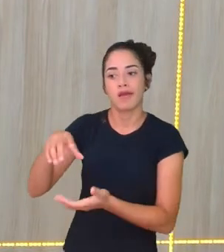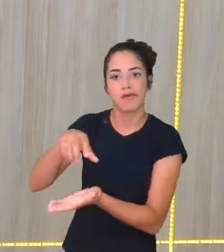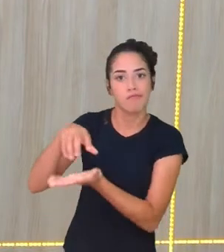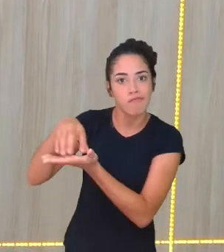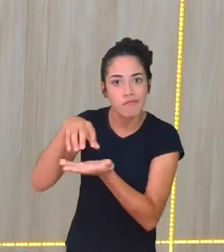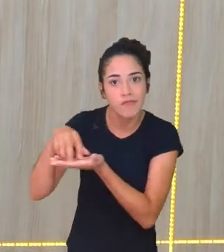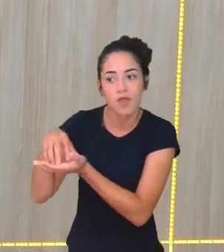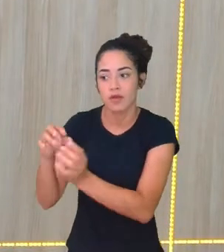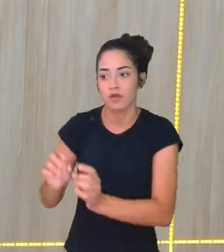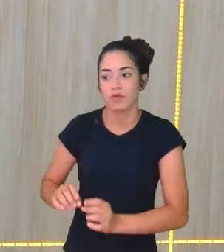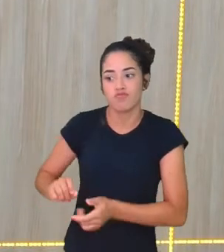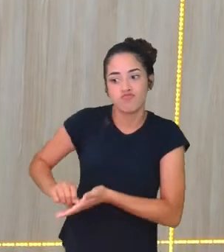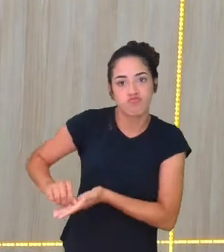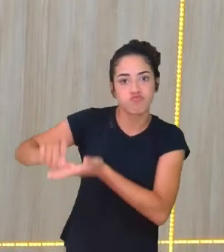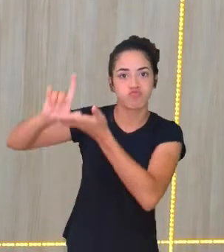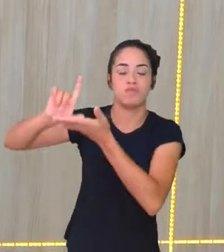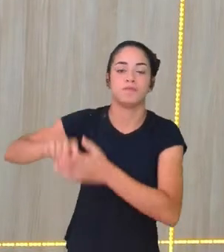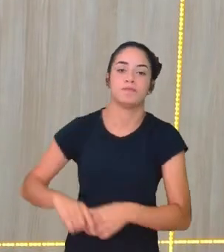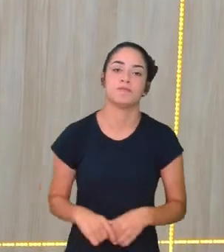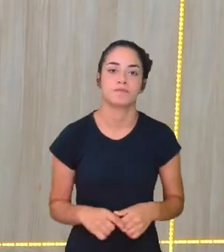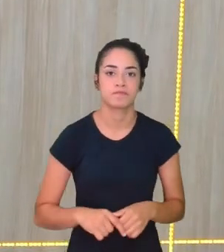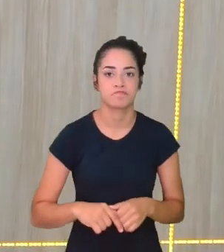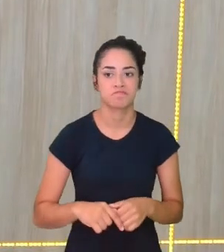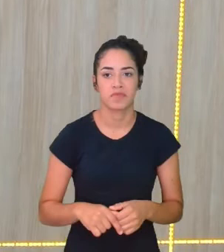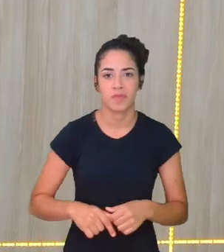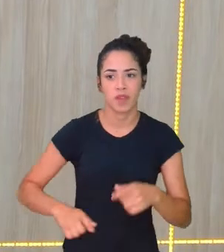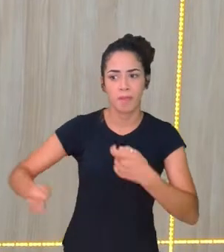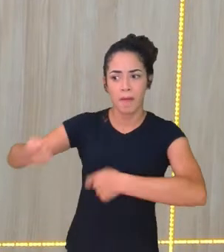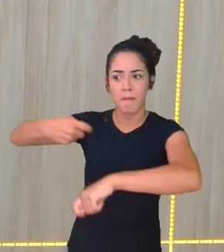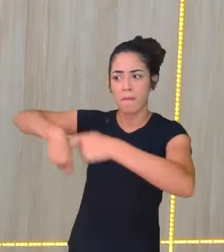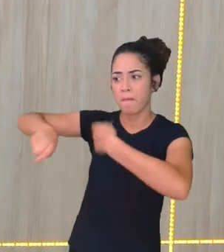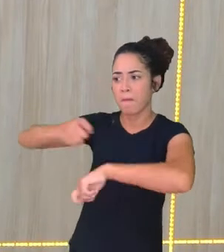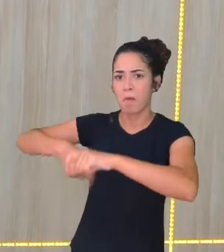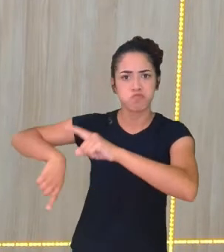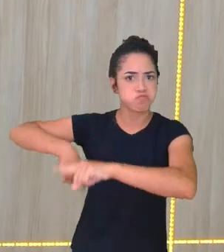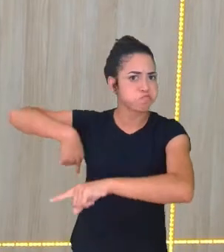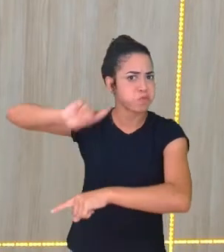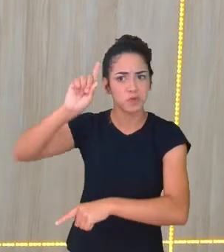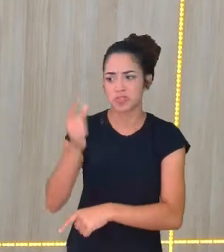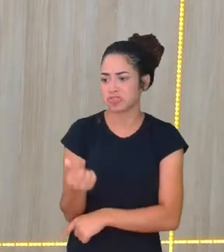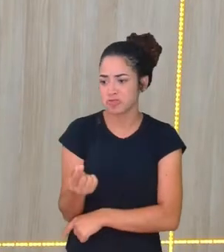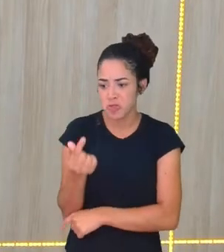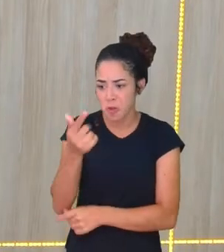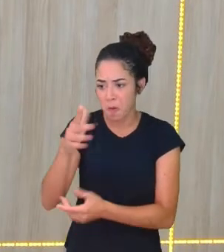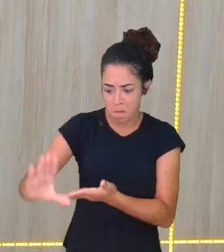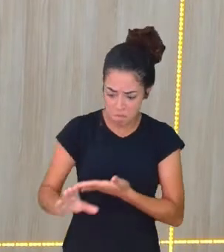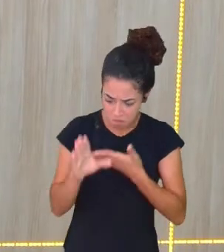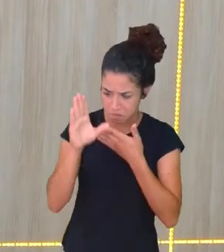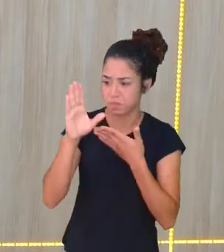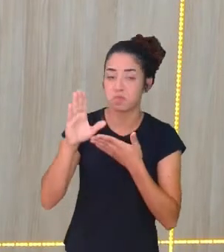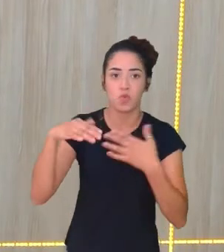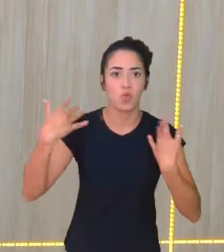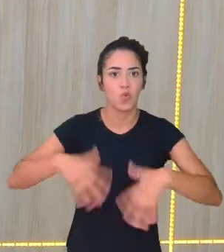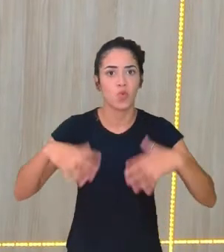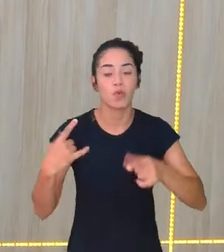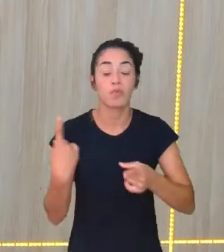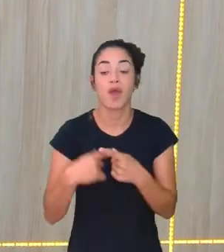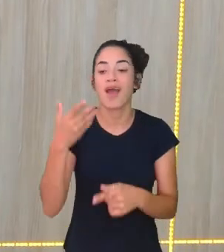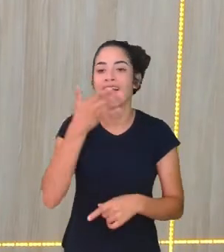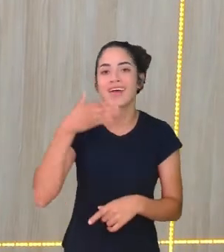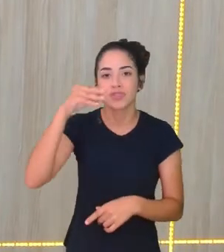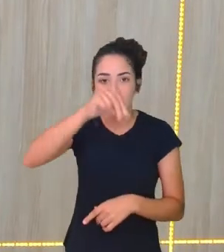europeu detalhe isso deu muito lucro para os portugueses porque o açúcar era um produto de alto valor